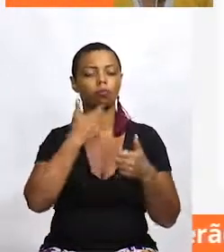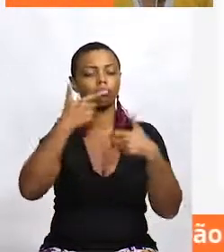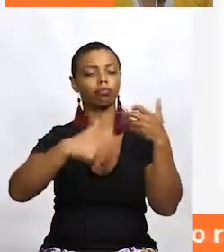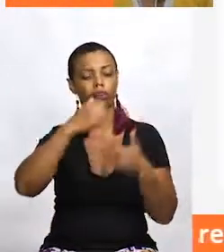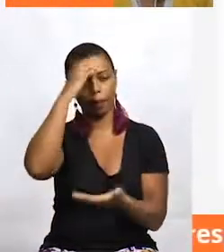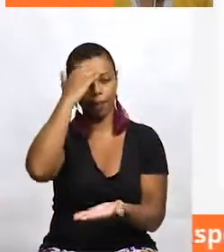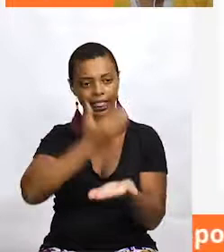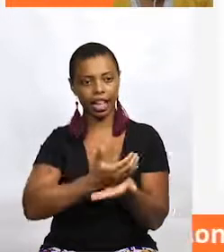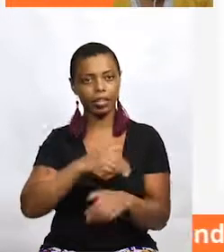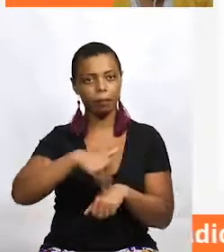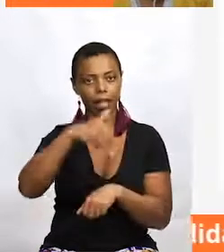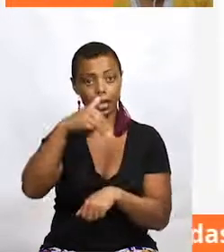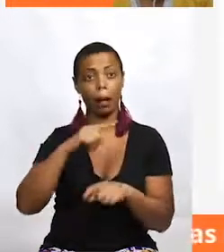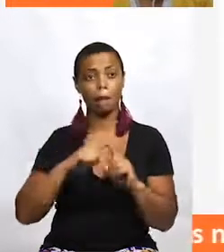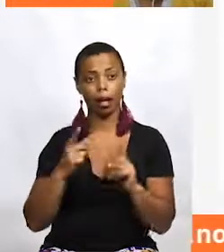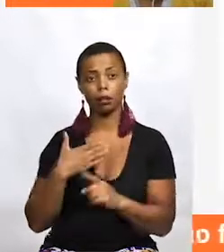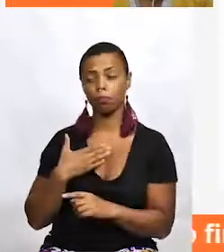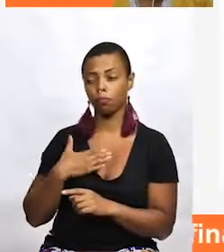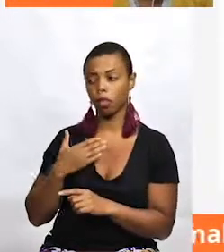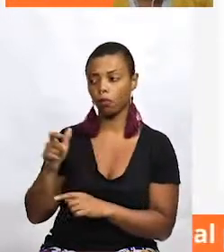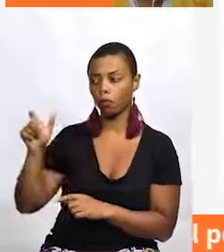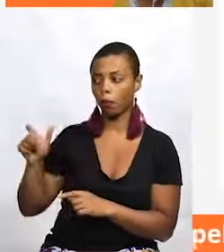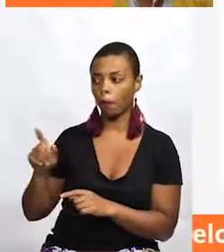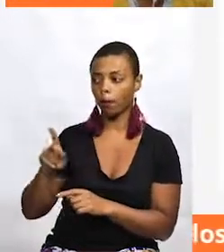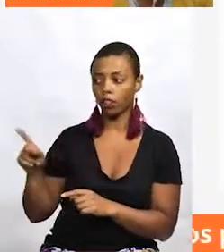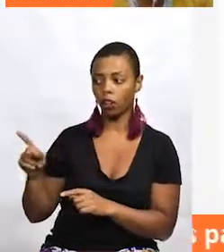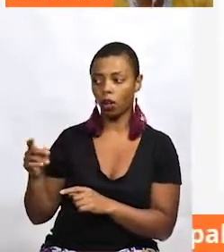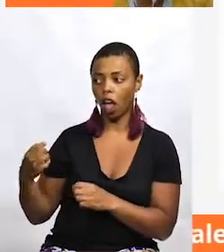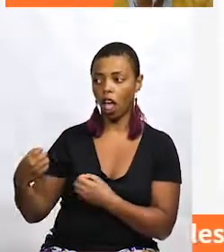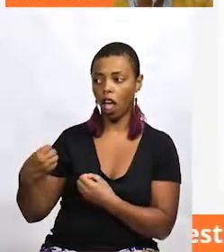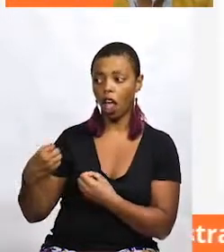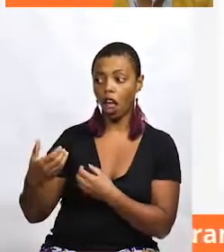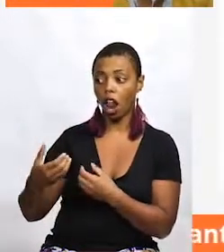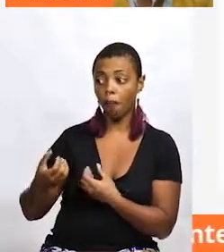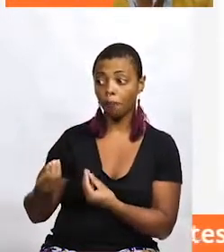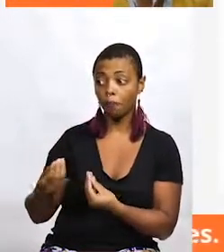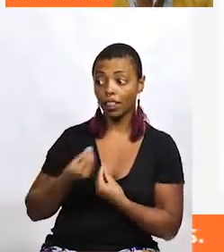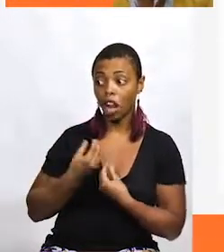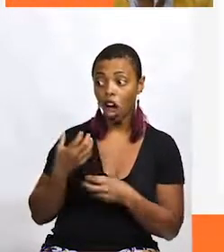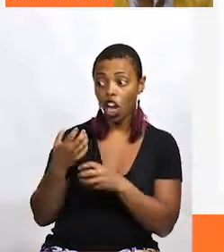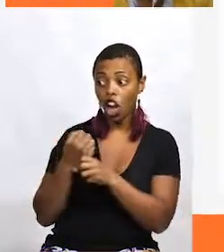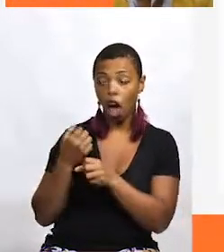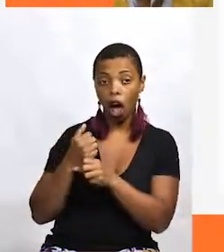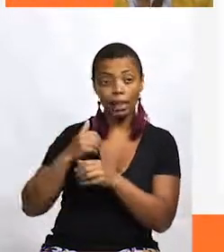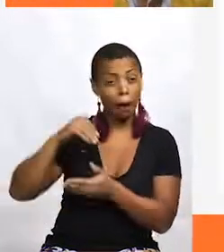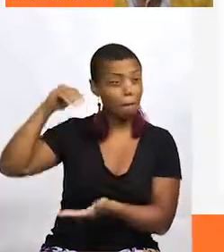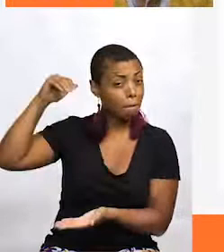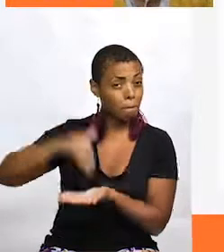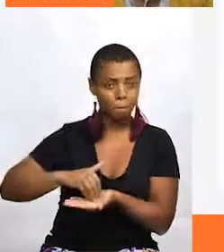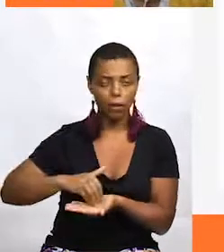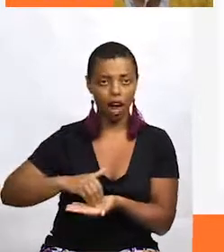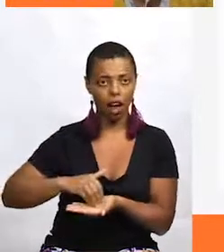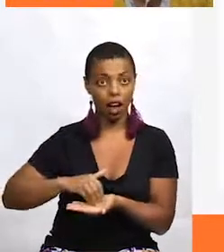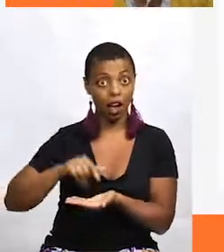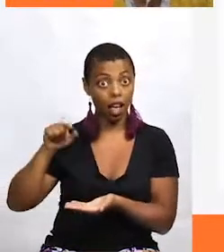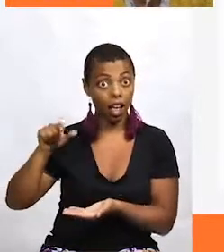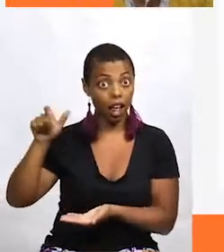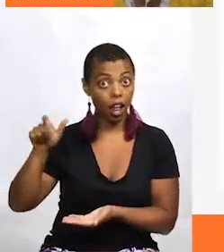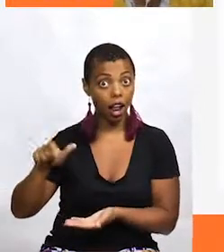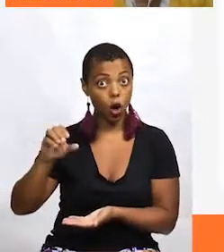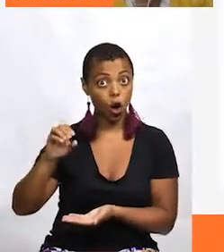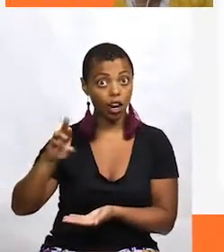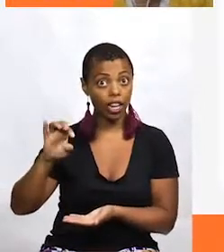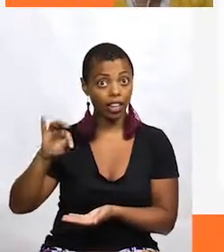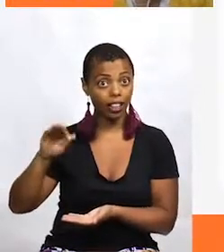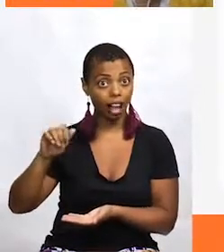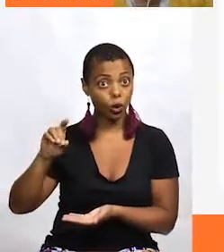meu orientador deu a nota mais baixa, vocês estão entendendo? O orientador que deveria ter ajudado, ele não ajudou, foi a Caterina que fez